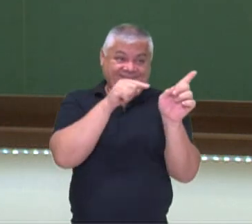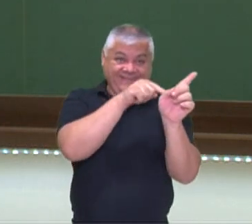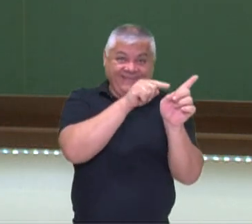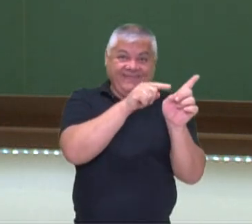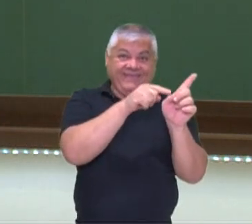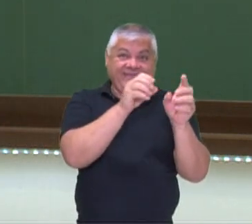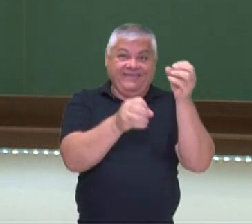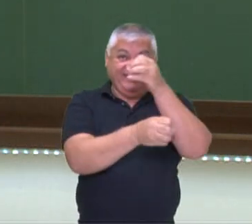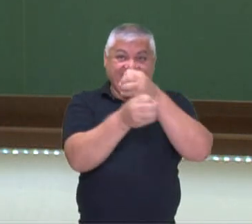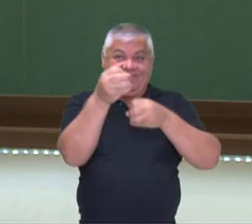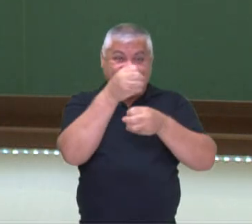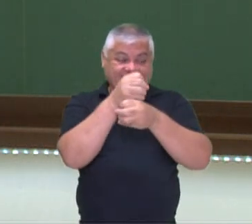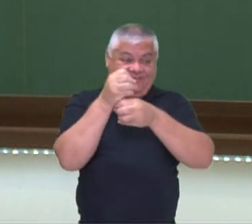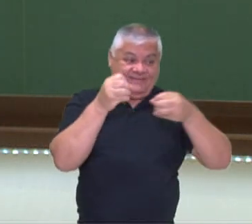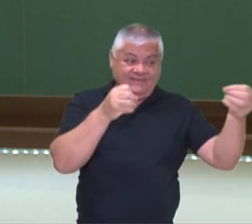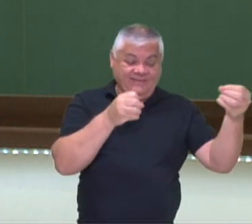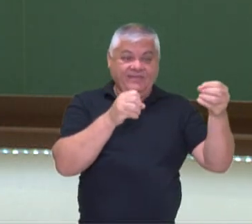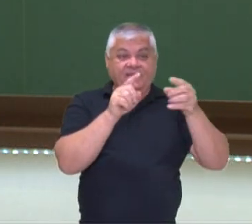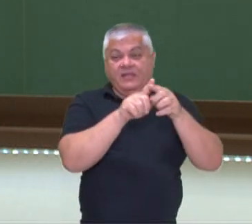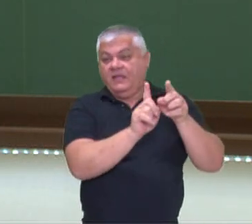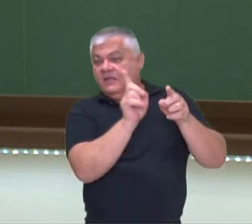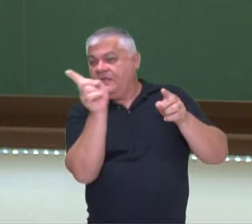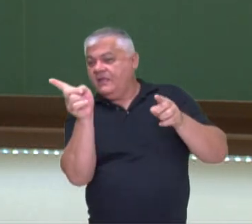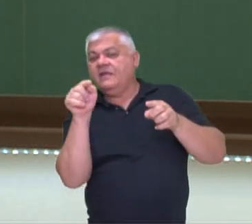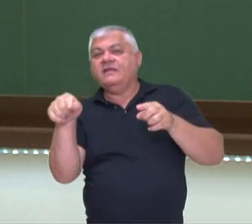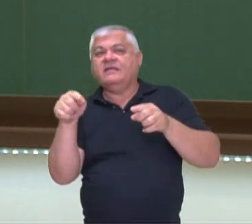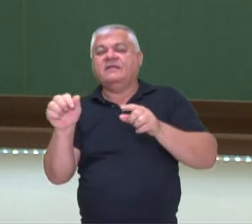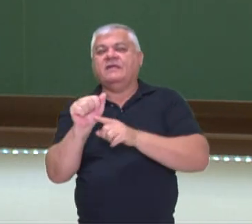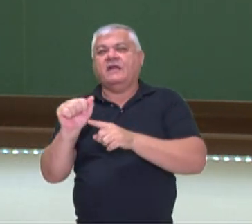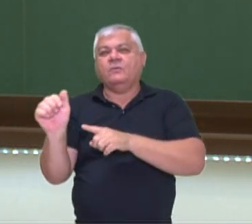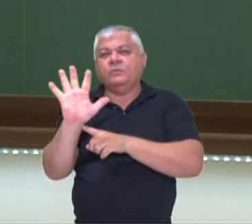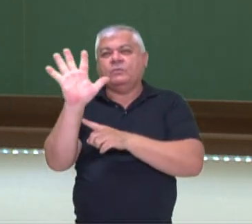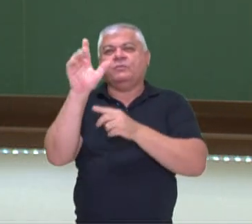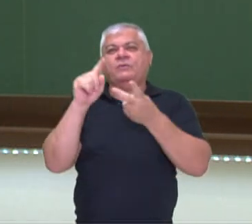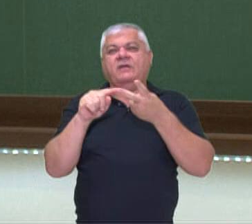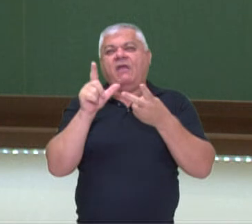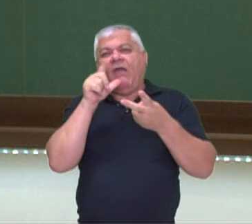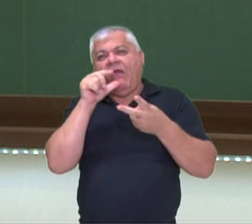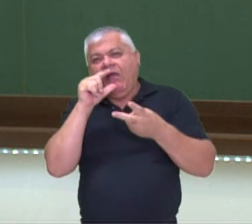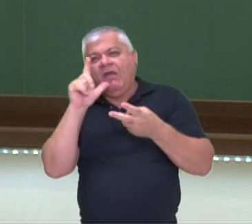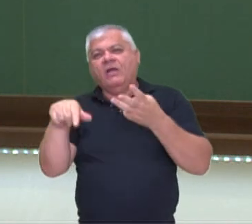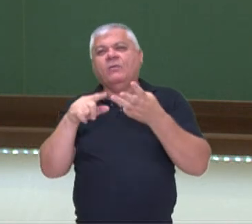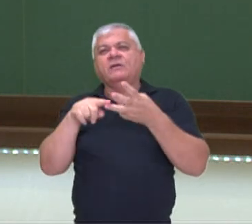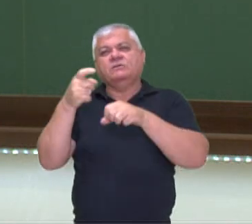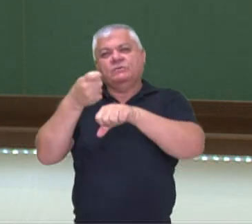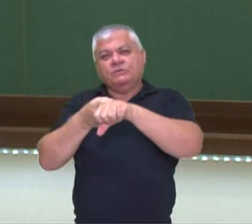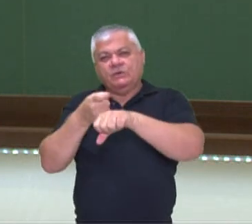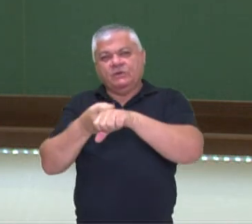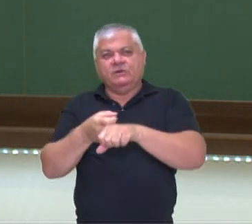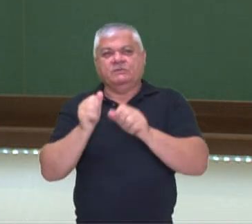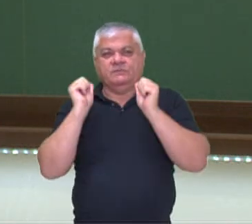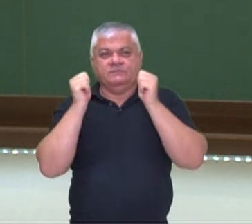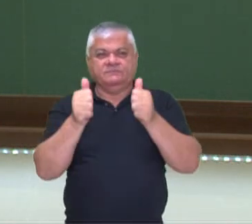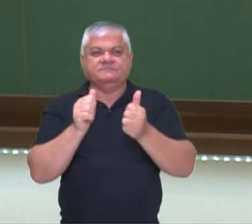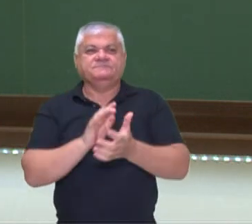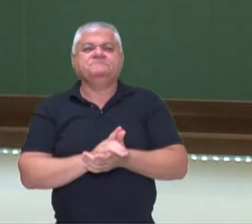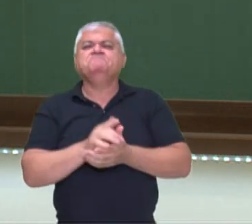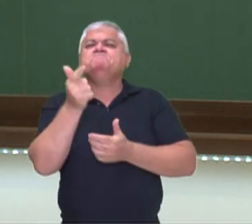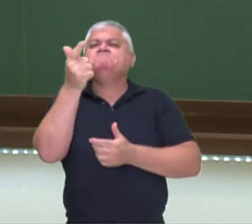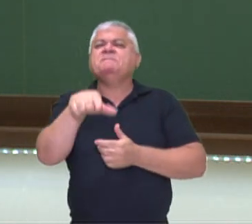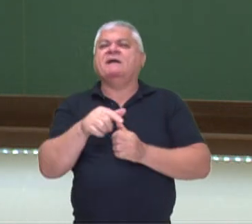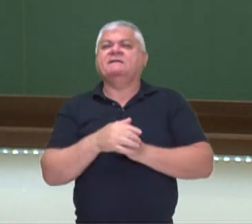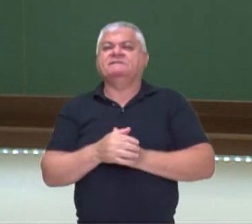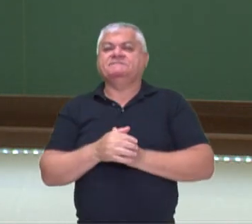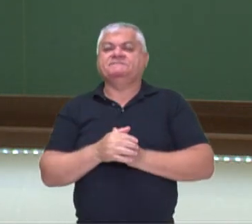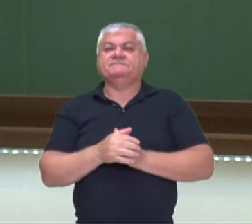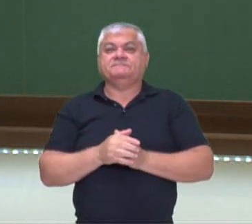conversamos, os estados físicos. Então, aqui eu tenho gasoso, aquoso, líquido e sólido, beleza? E o que mais?